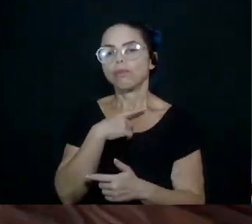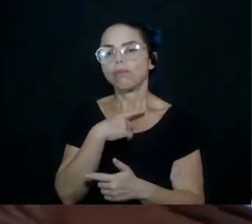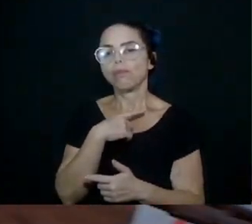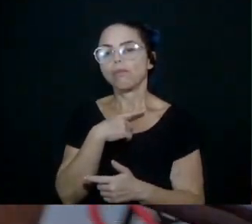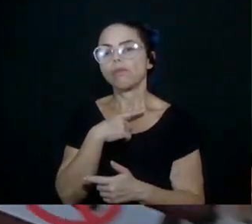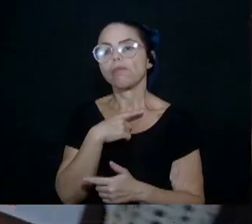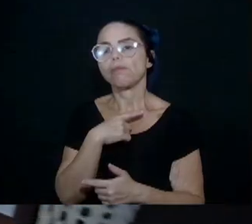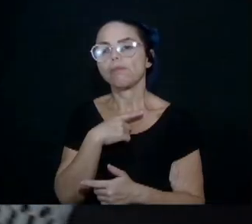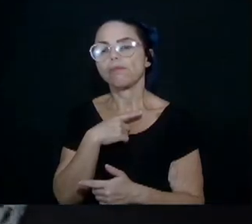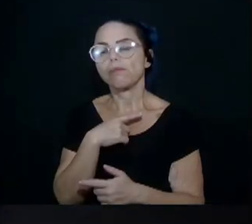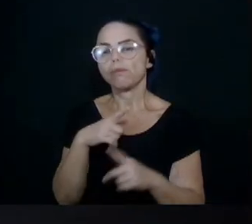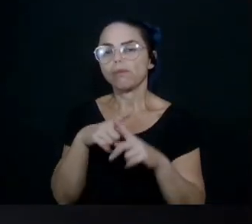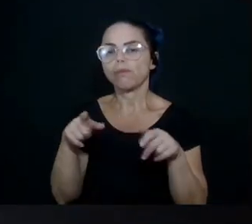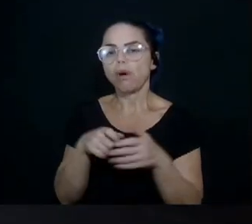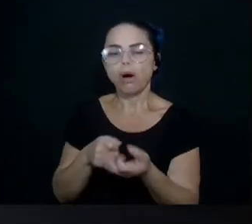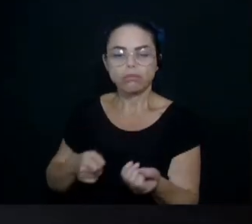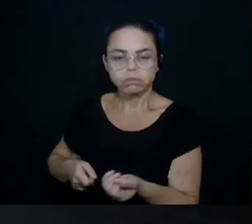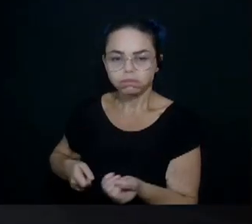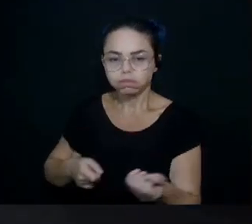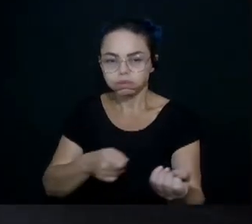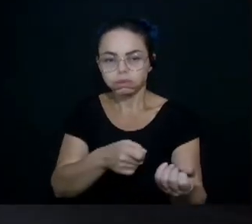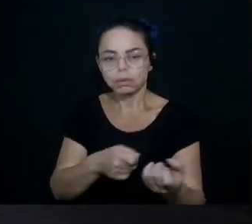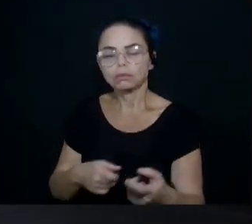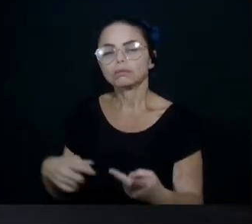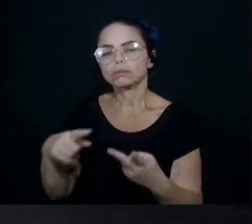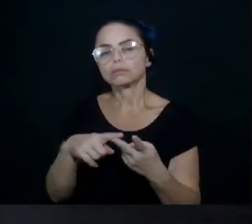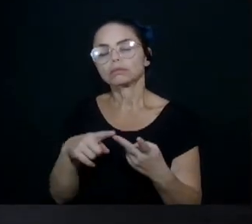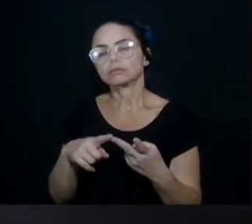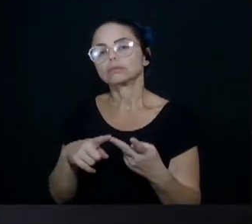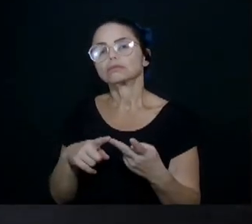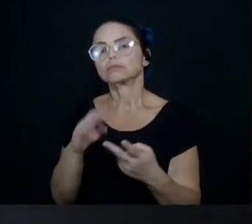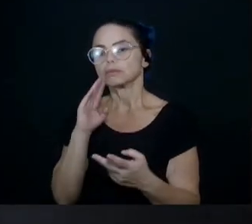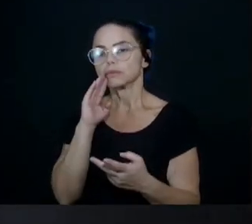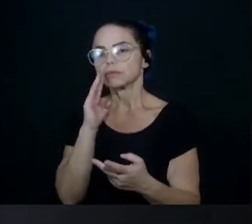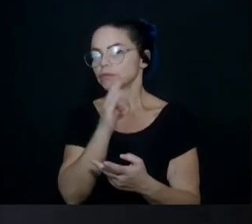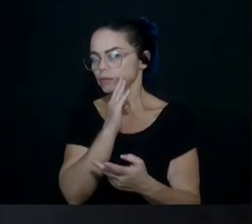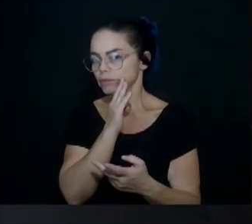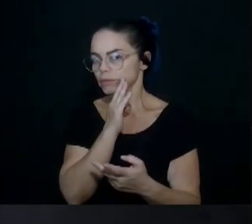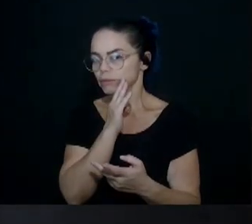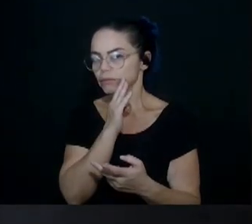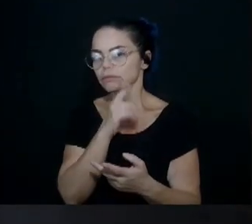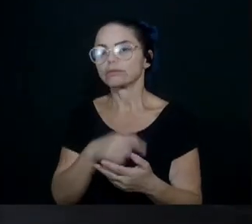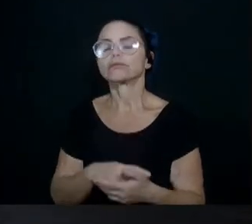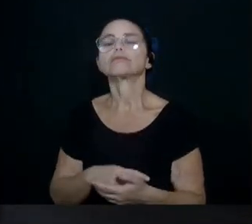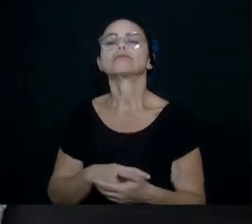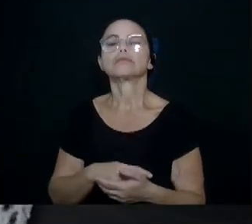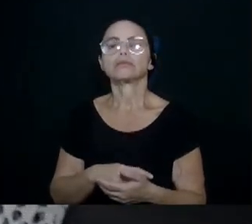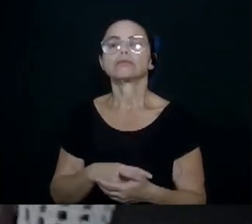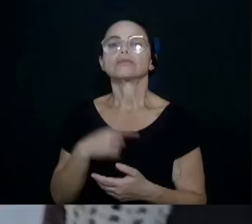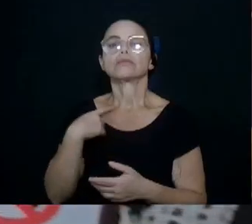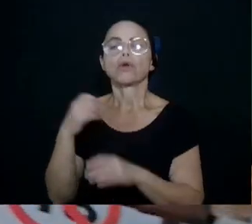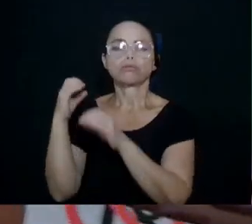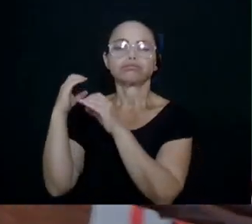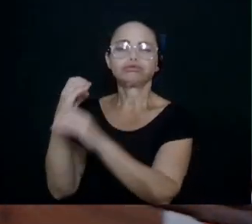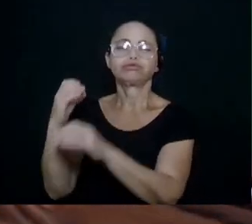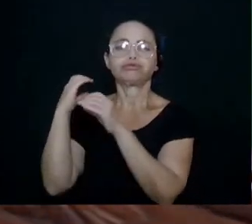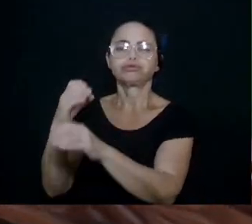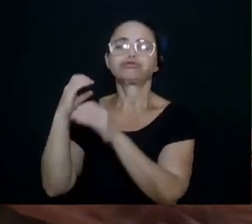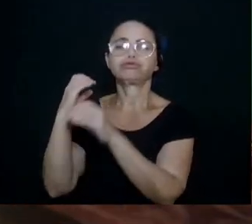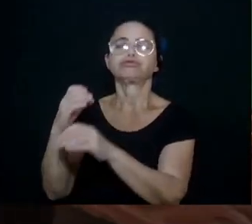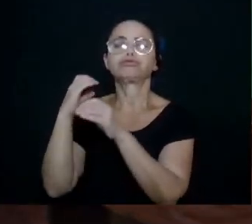mesa de sinuca. Sim. Temos um bar aqui, que o bartender, inclusive, ele estava aqui agora há pouco. Como que é